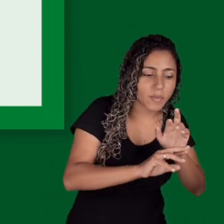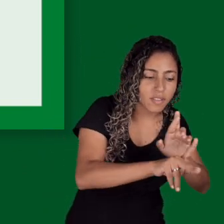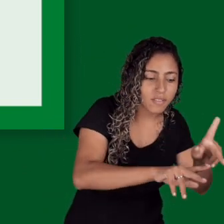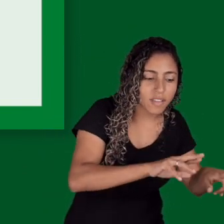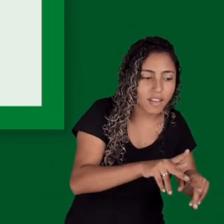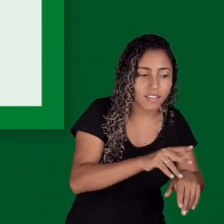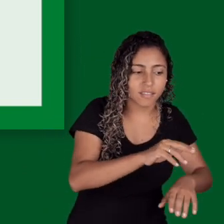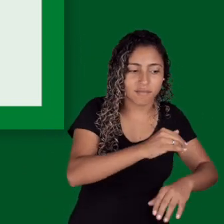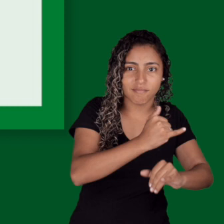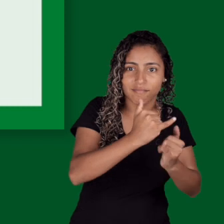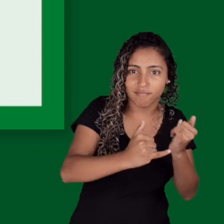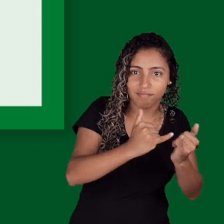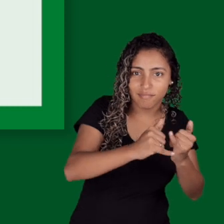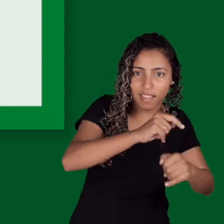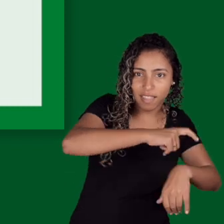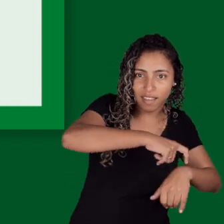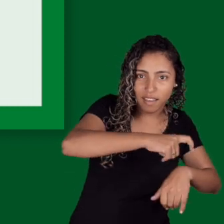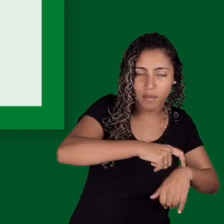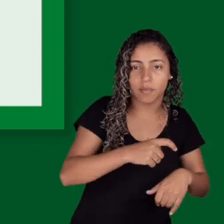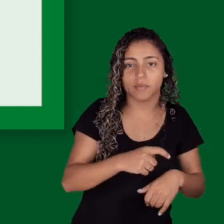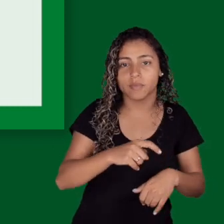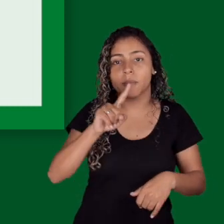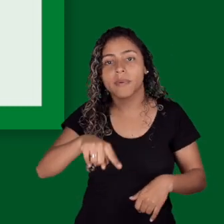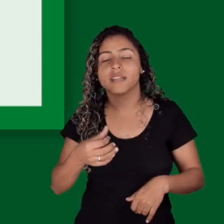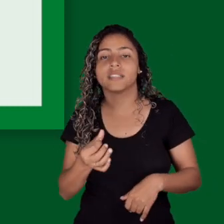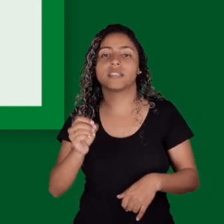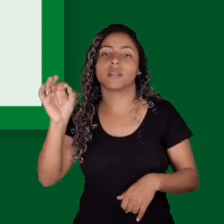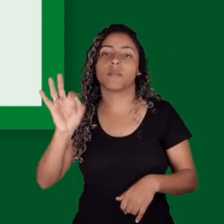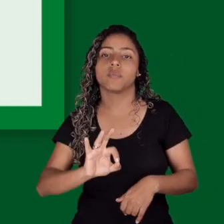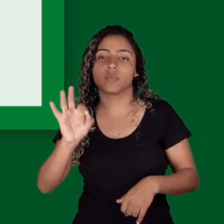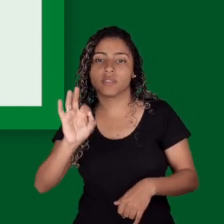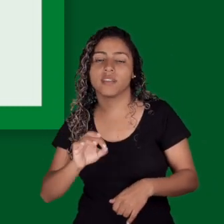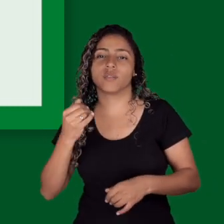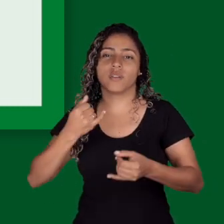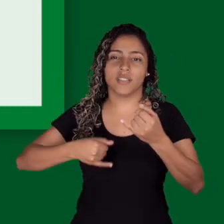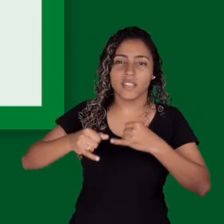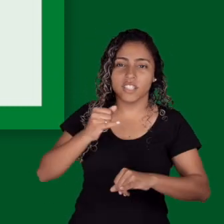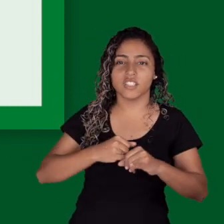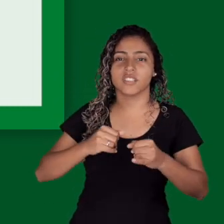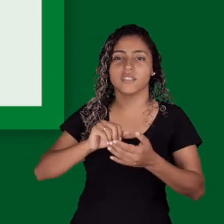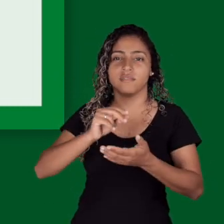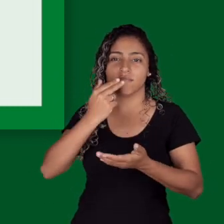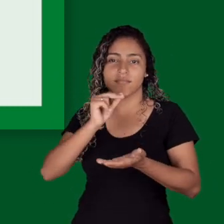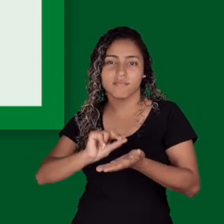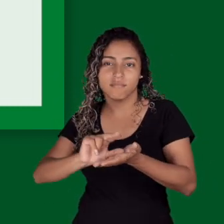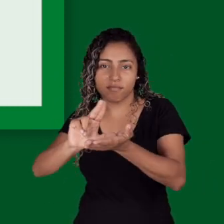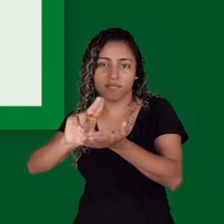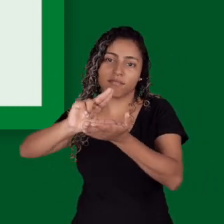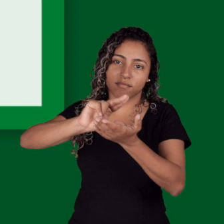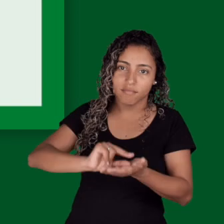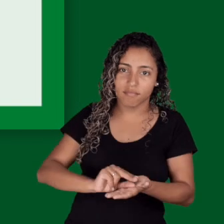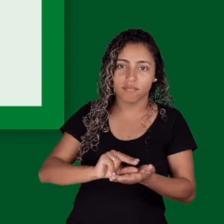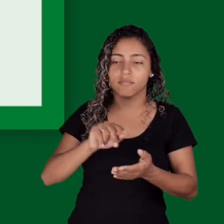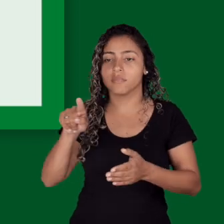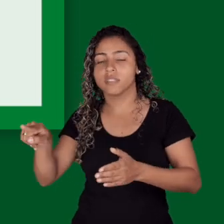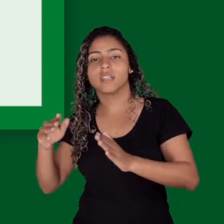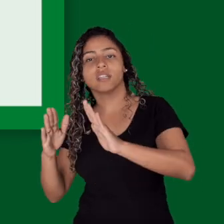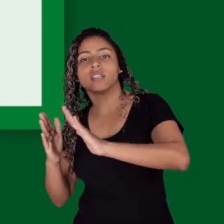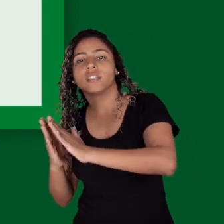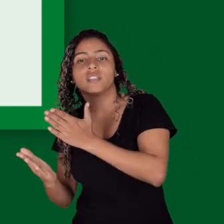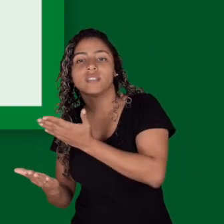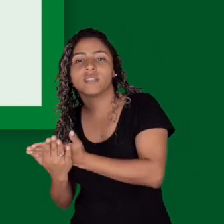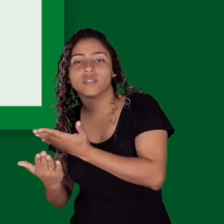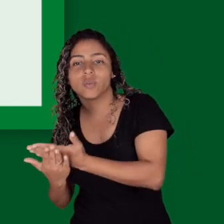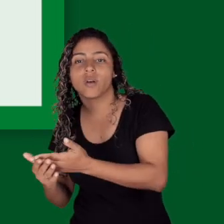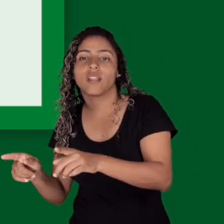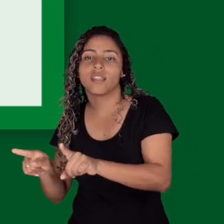mínimo, 70% das necessidades nutricionais de energia, micro e macronutrientes para as crianças, para as escolas, né,